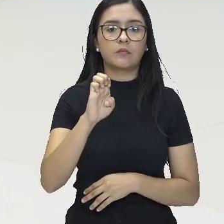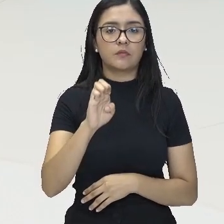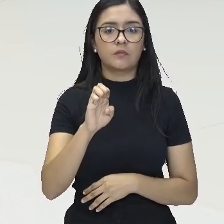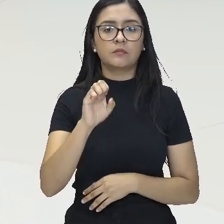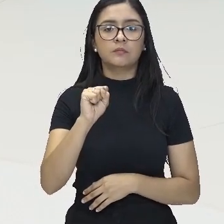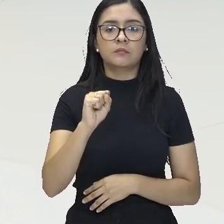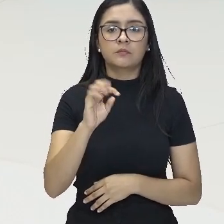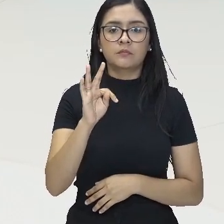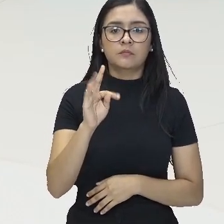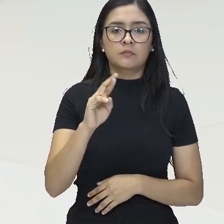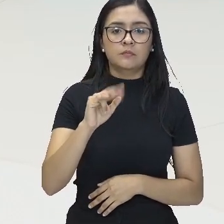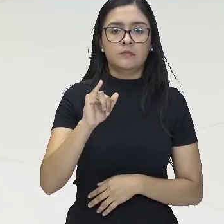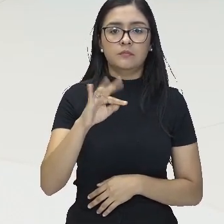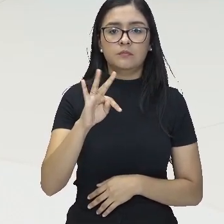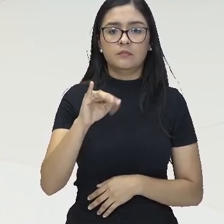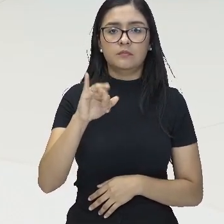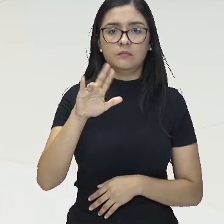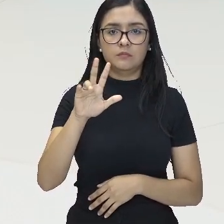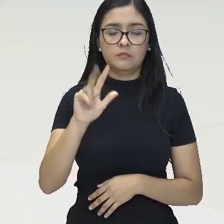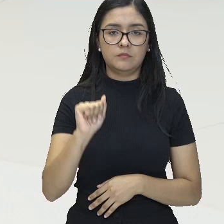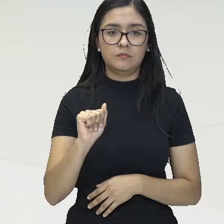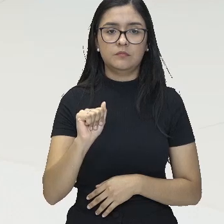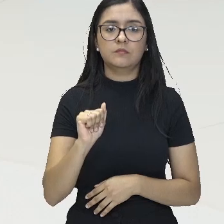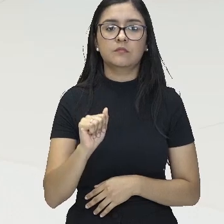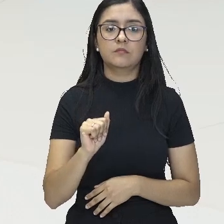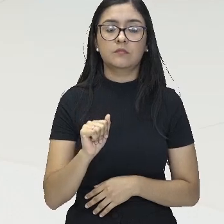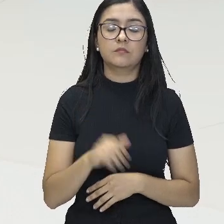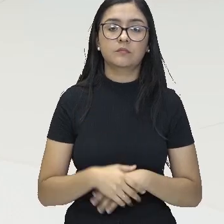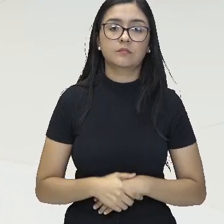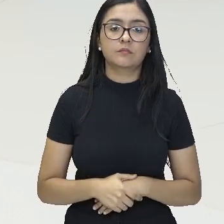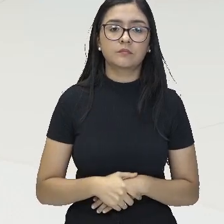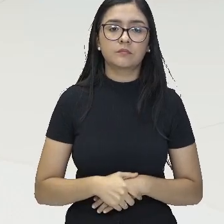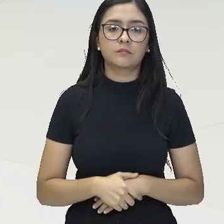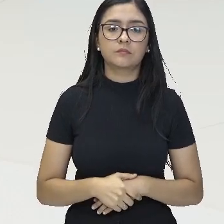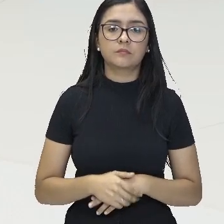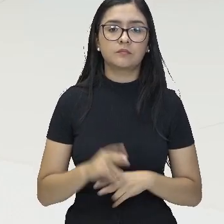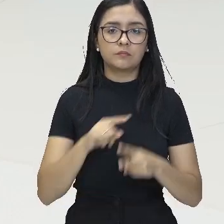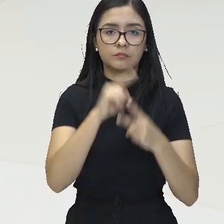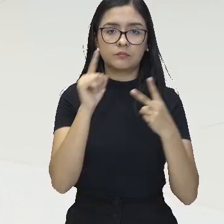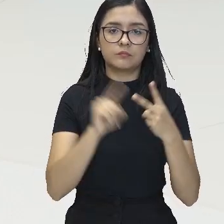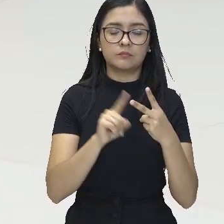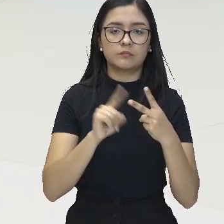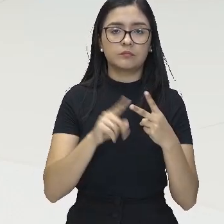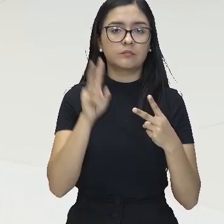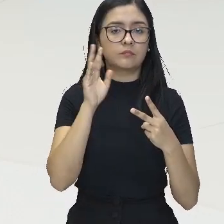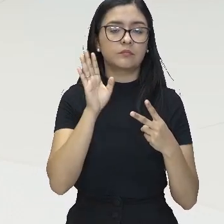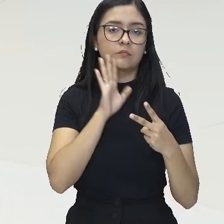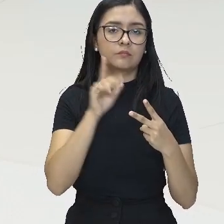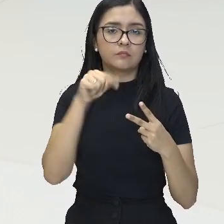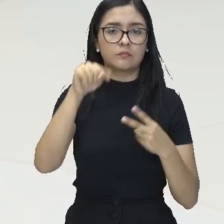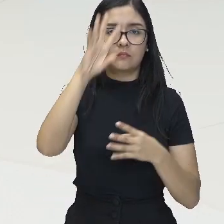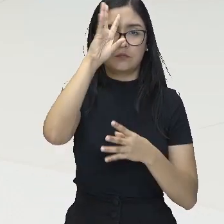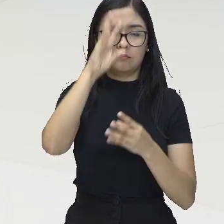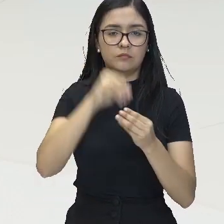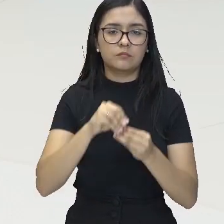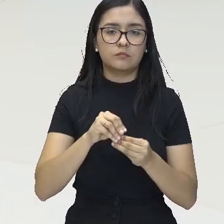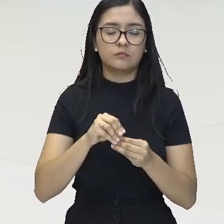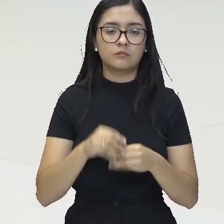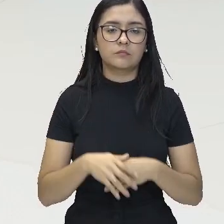tem esses 2 tipos, tá? Então, é bem bacana de você compreender e não ter mais